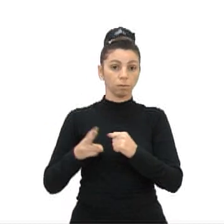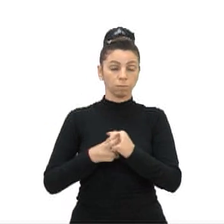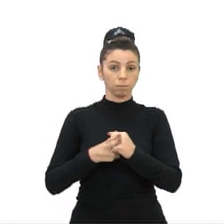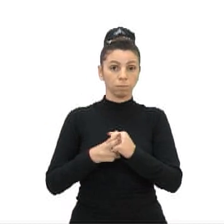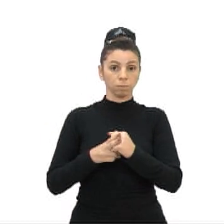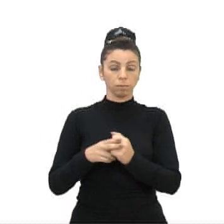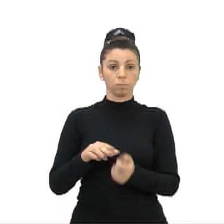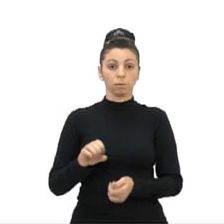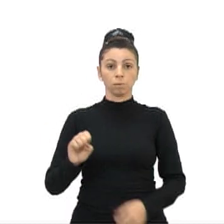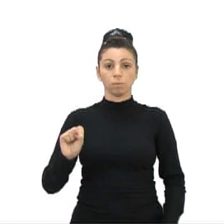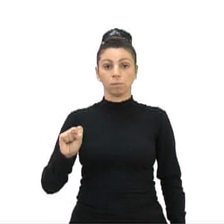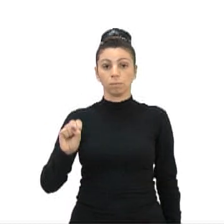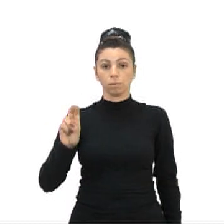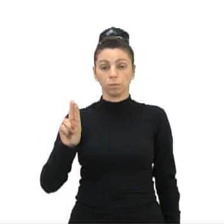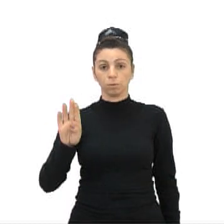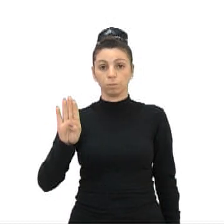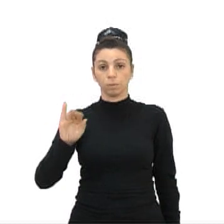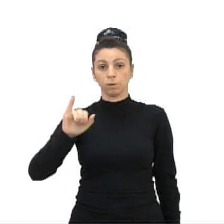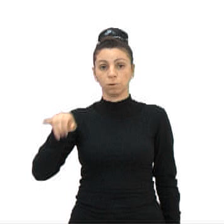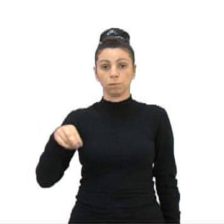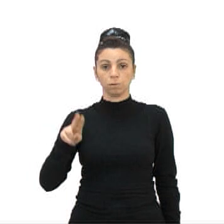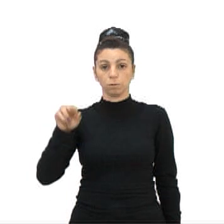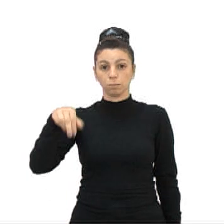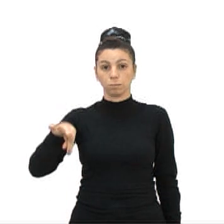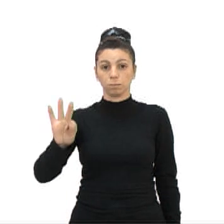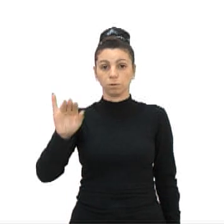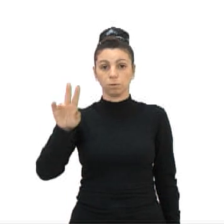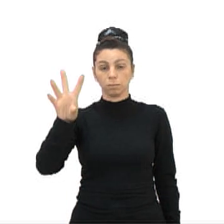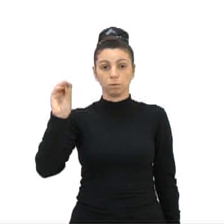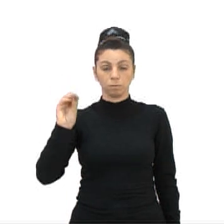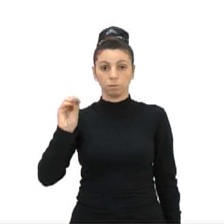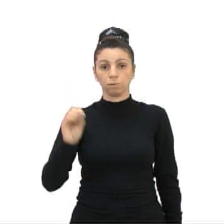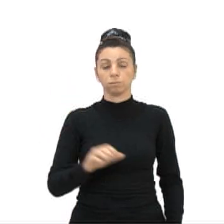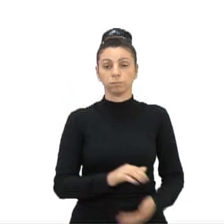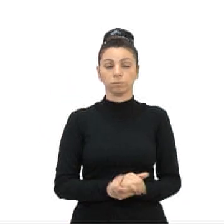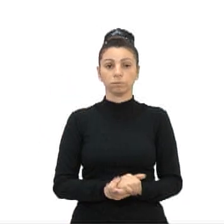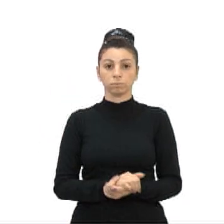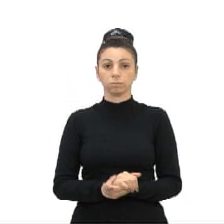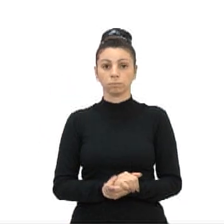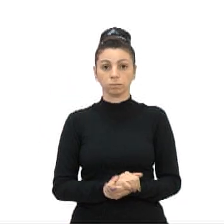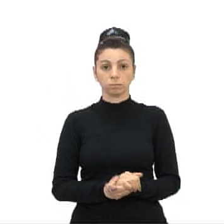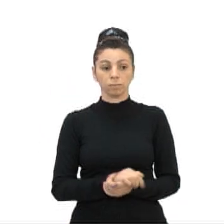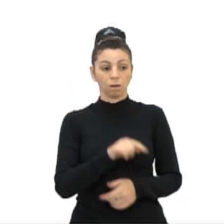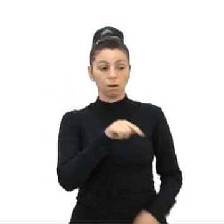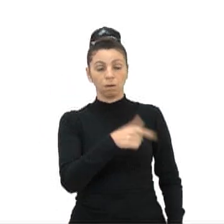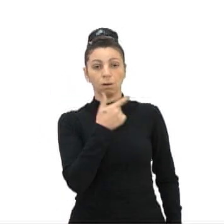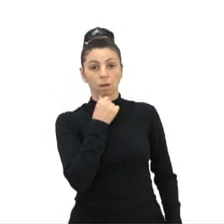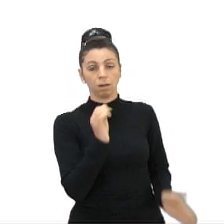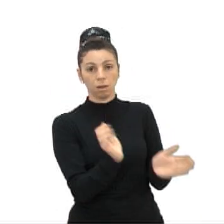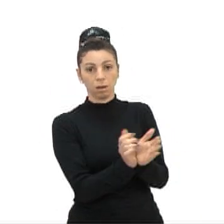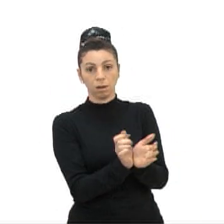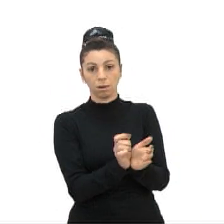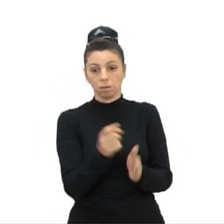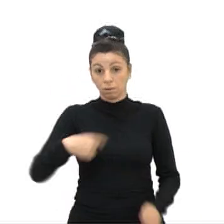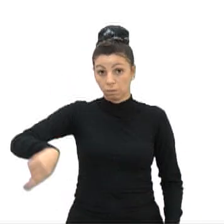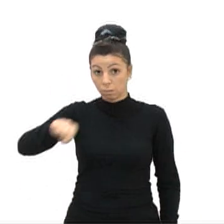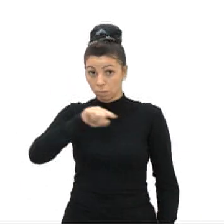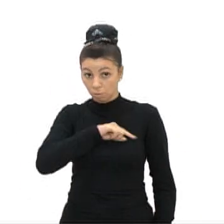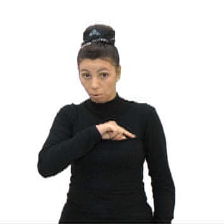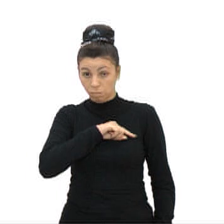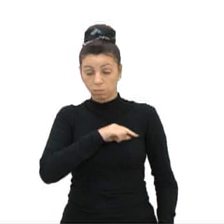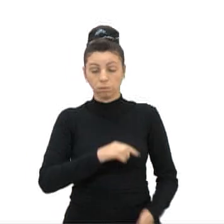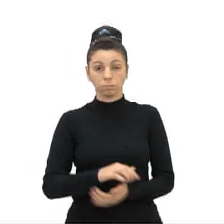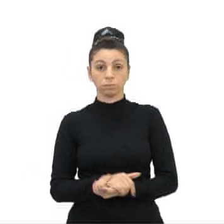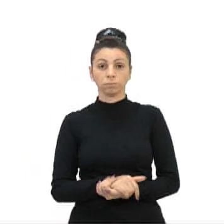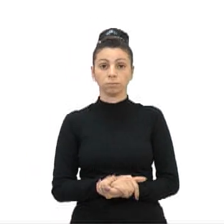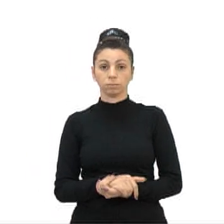modo subjuntivo, né, as demais pessoas lá que são ele, nós e eles, certo? E o imperativo afirmativo não se conjuga na